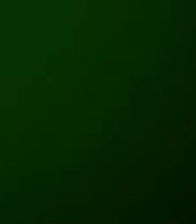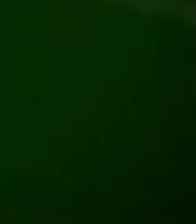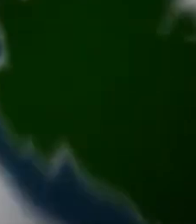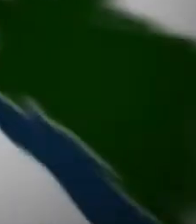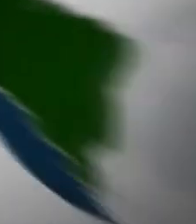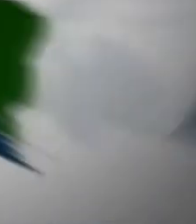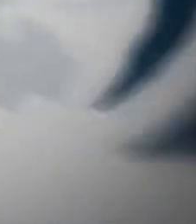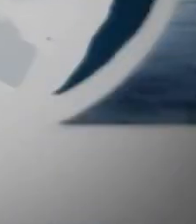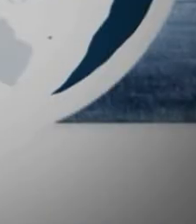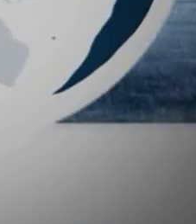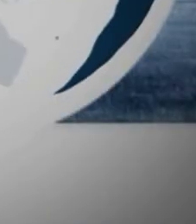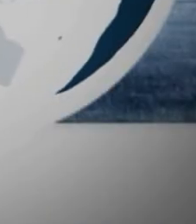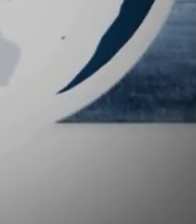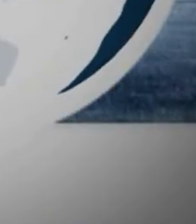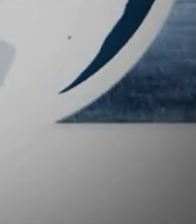o